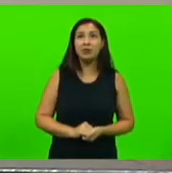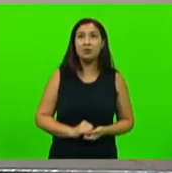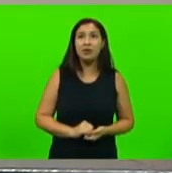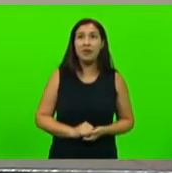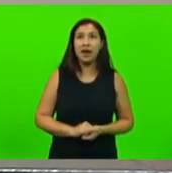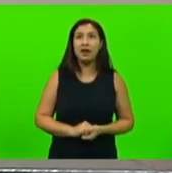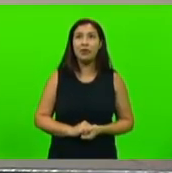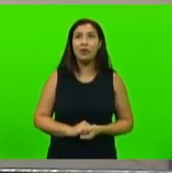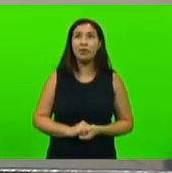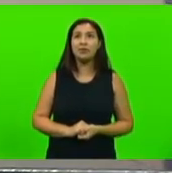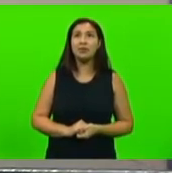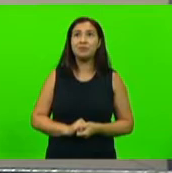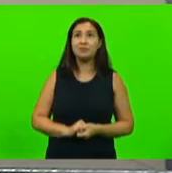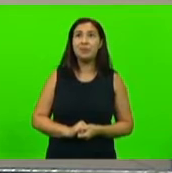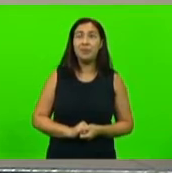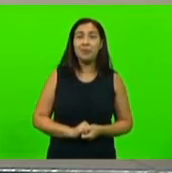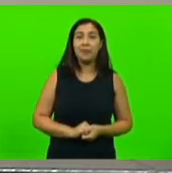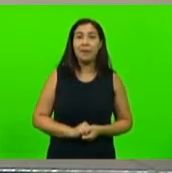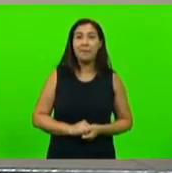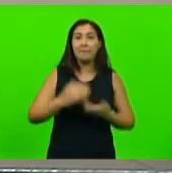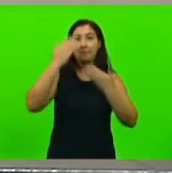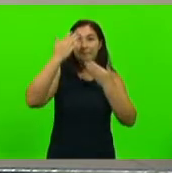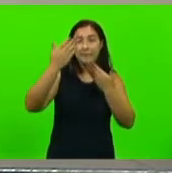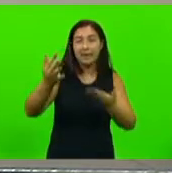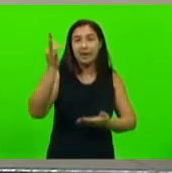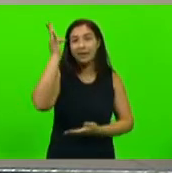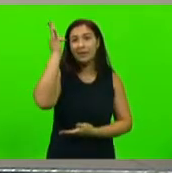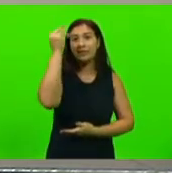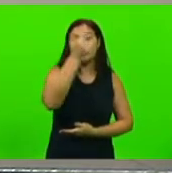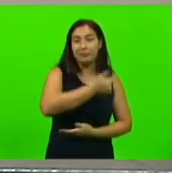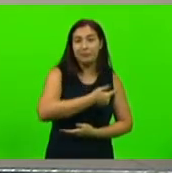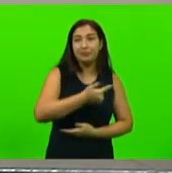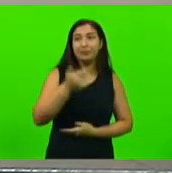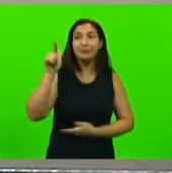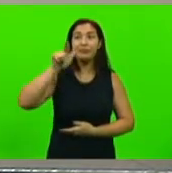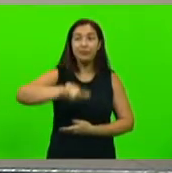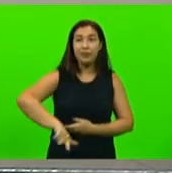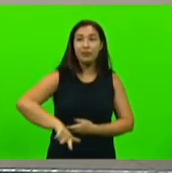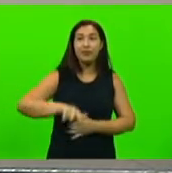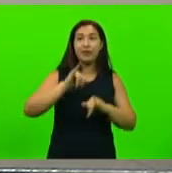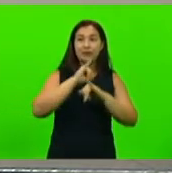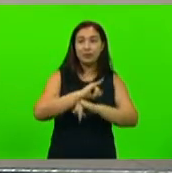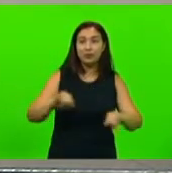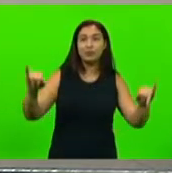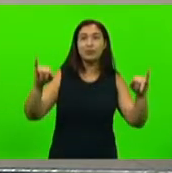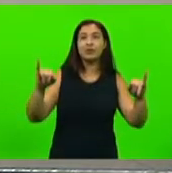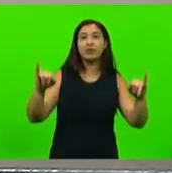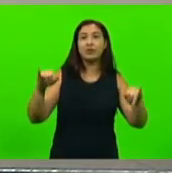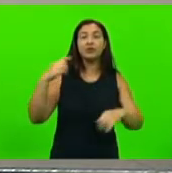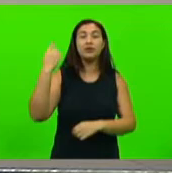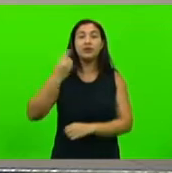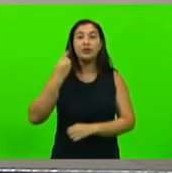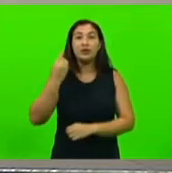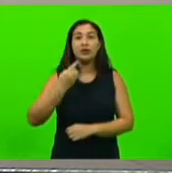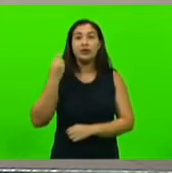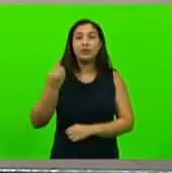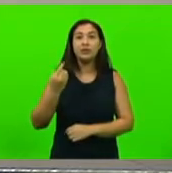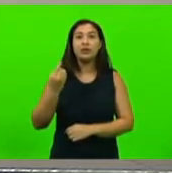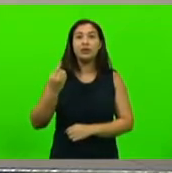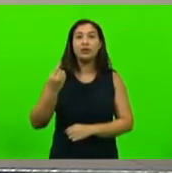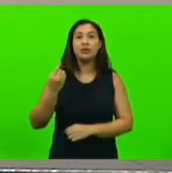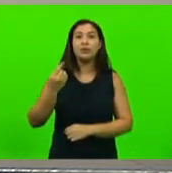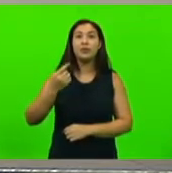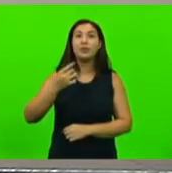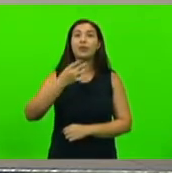Muito obrigado ao deputado Fabiano da Luz, ainda inscrito em breves comunicações, deputado Maurício Kudilac,